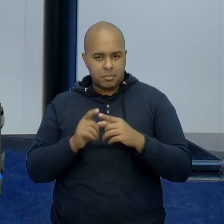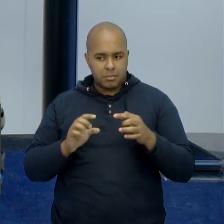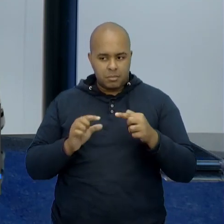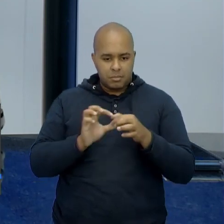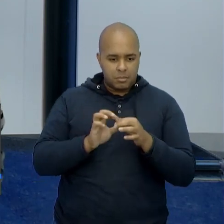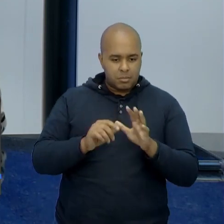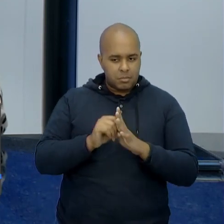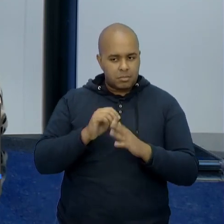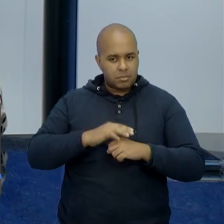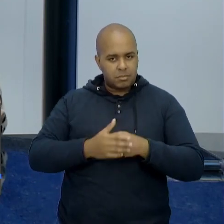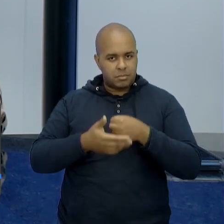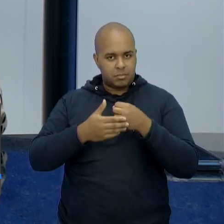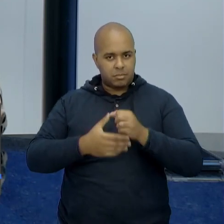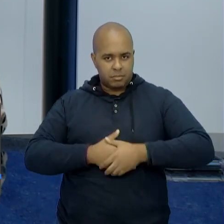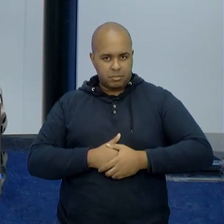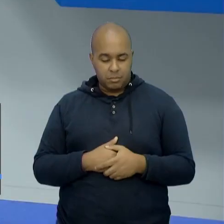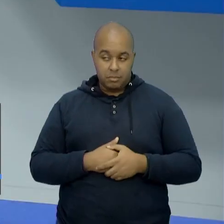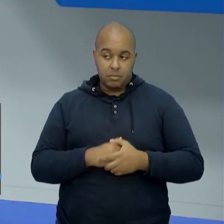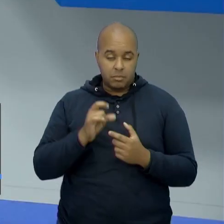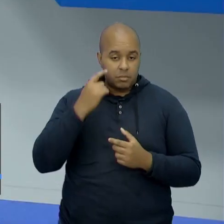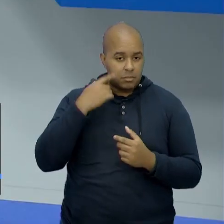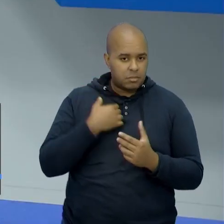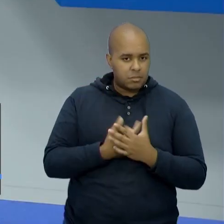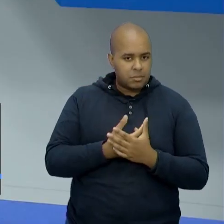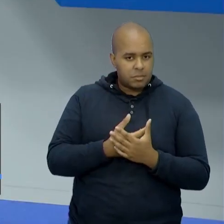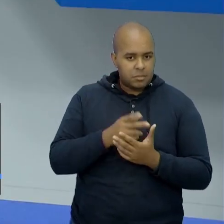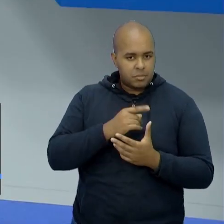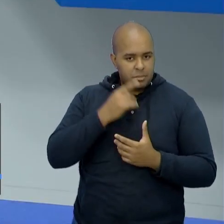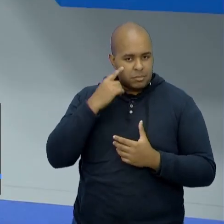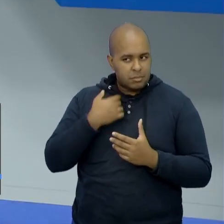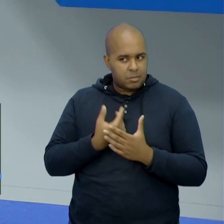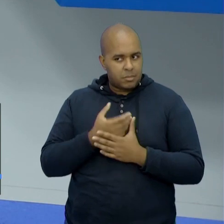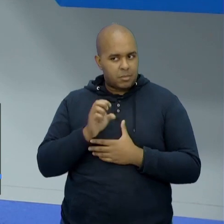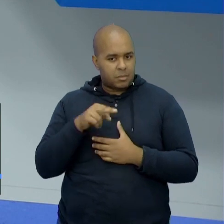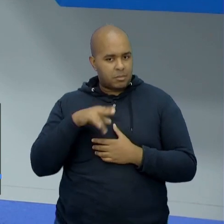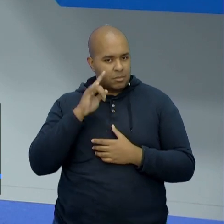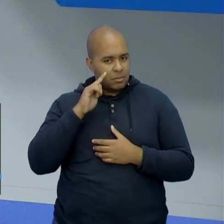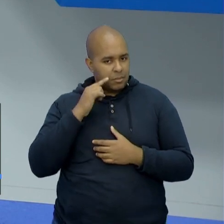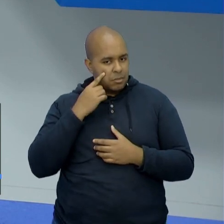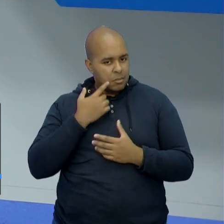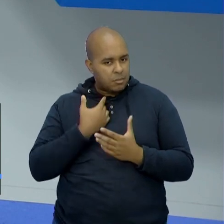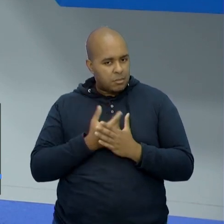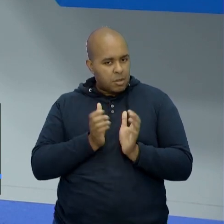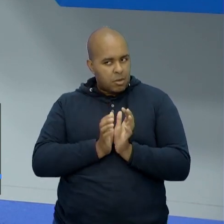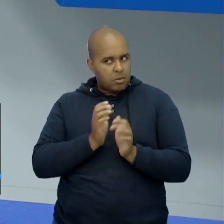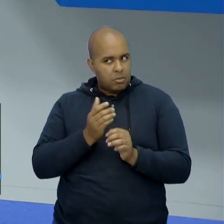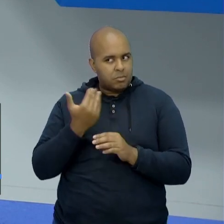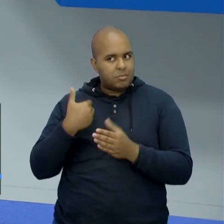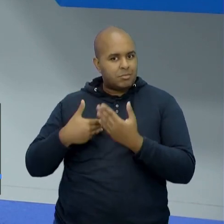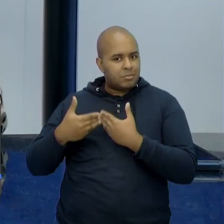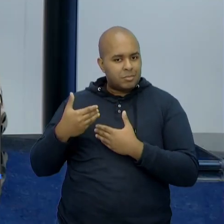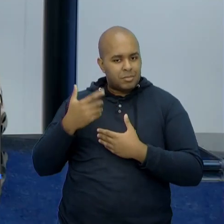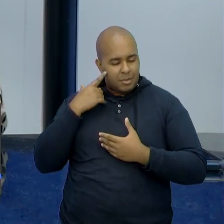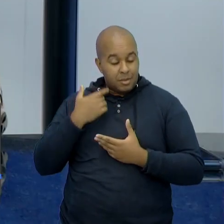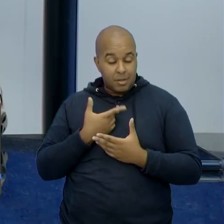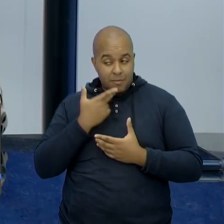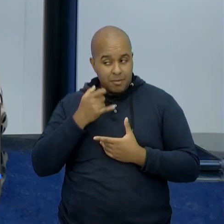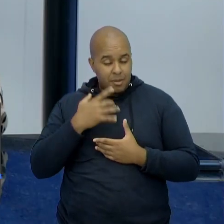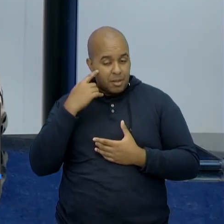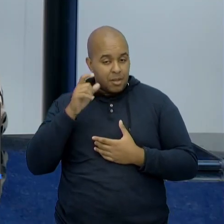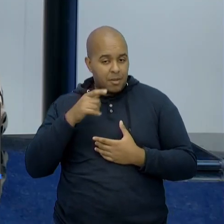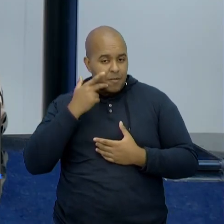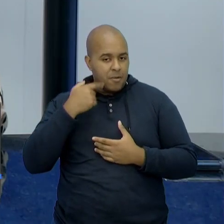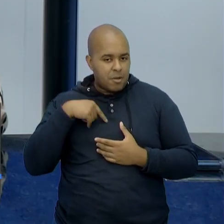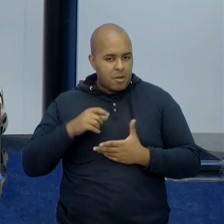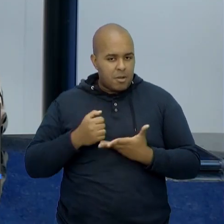linkados à sustentabilidade. Tava na ONU há um tempo atrás. Conte-me mais sobre essa... Pois é, gente, eu